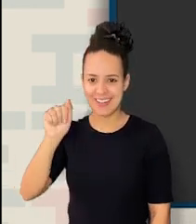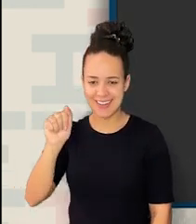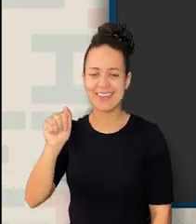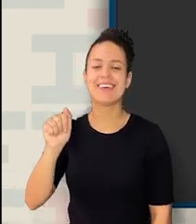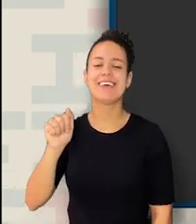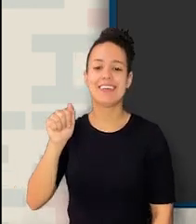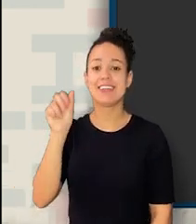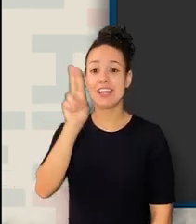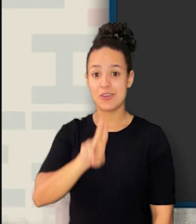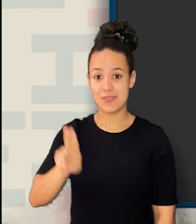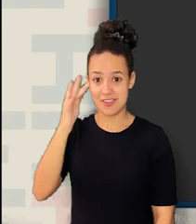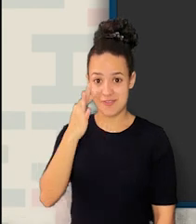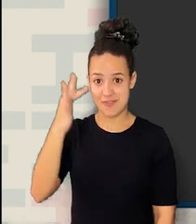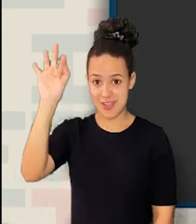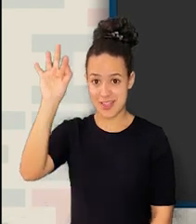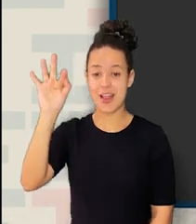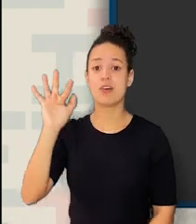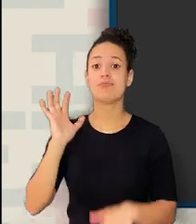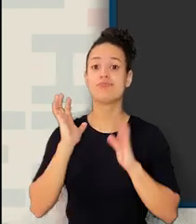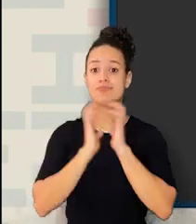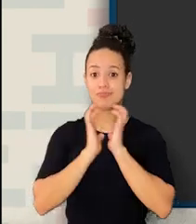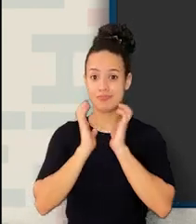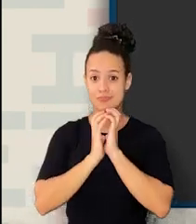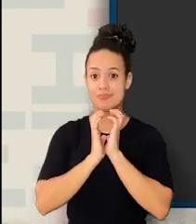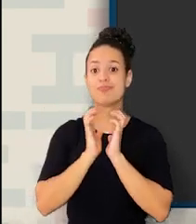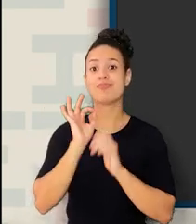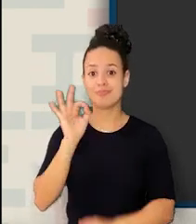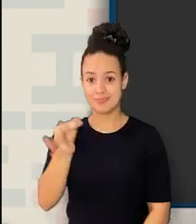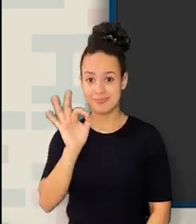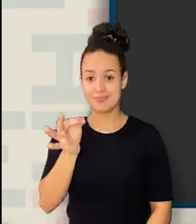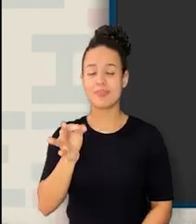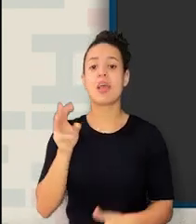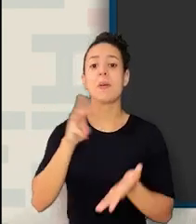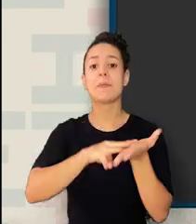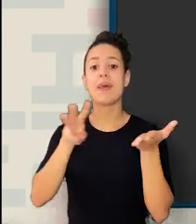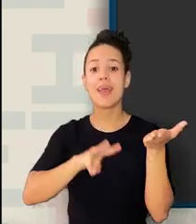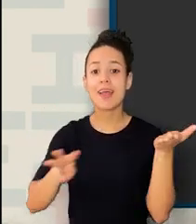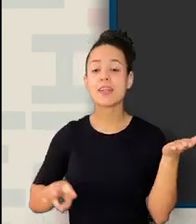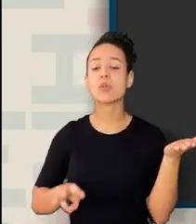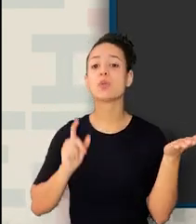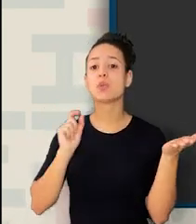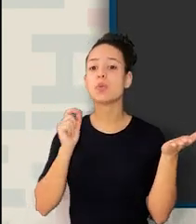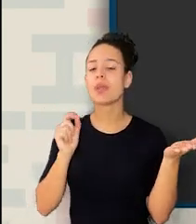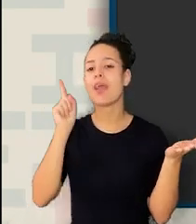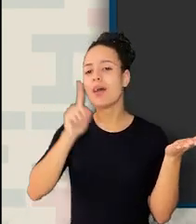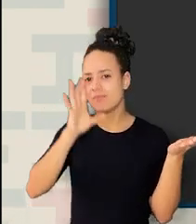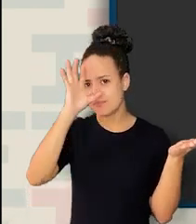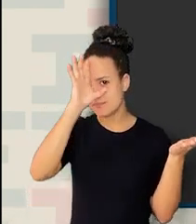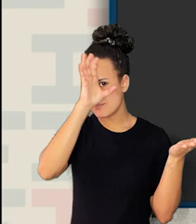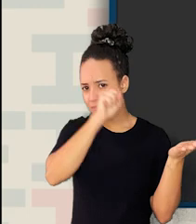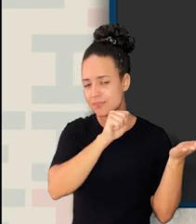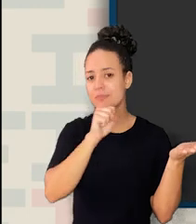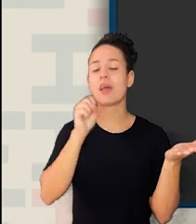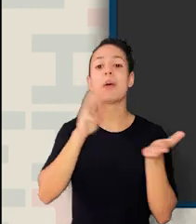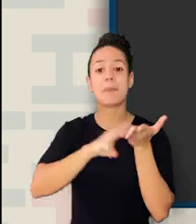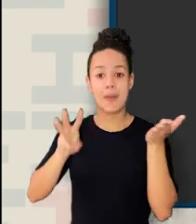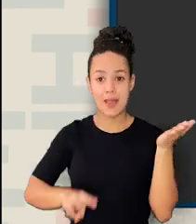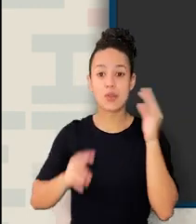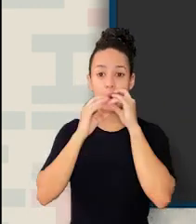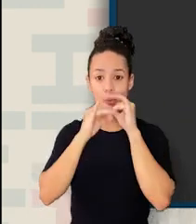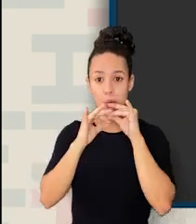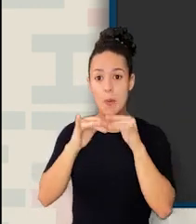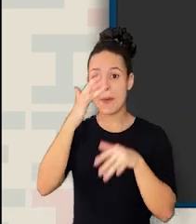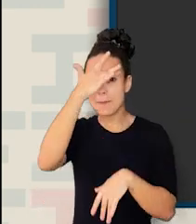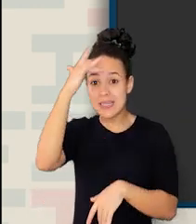da Universidade Federal de Pernambuco, tá? O método de iniciação, método de flauta doce para